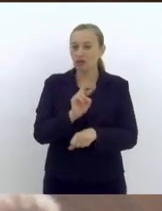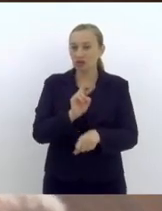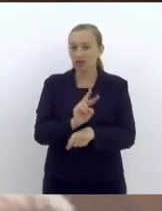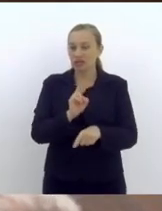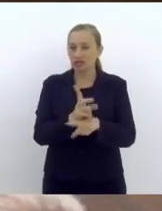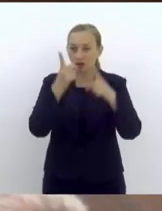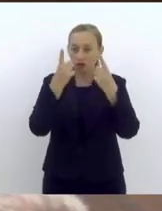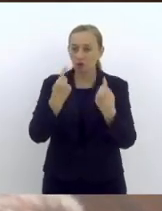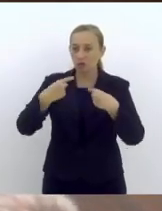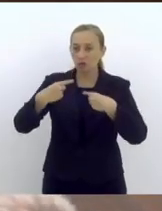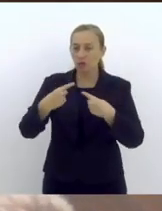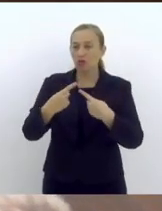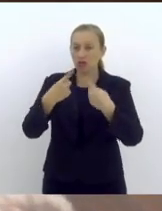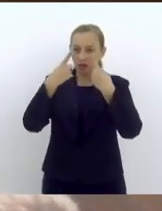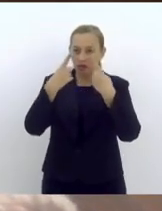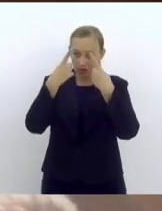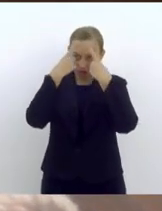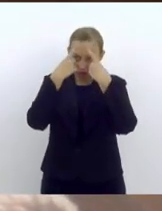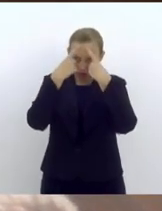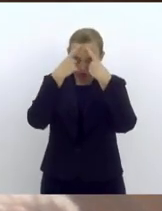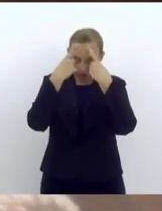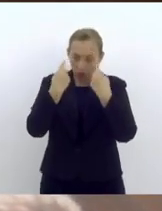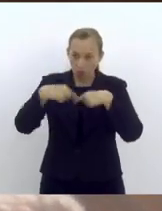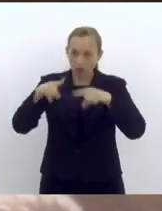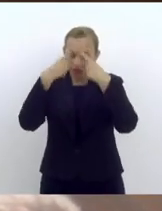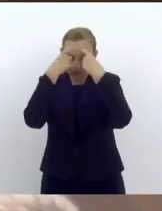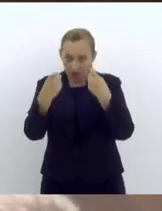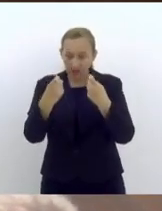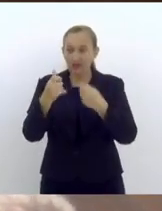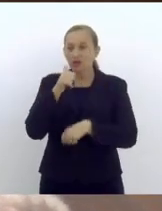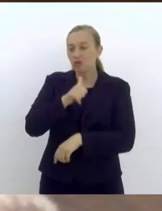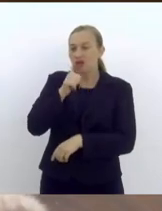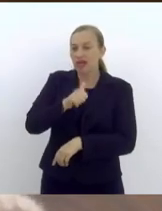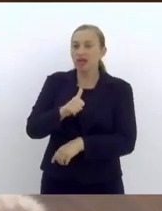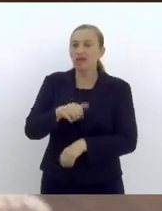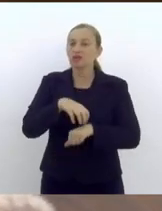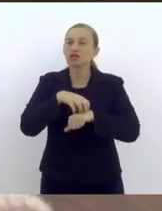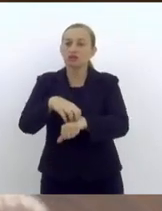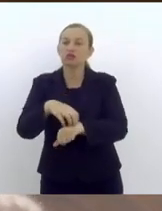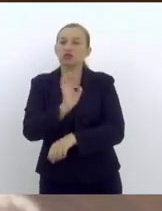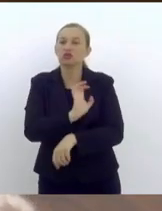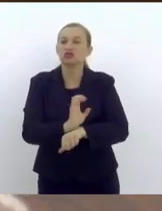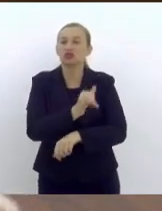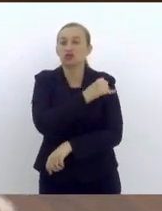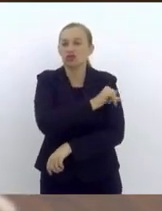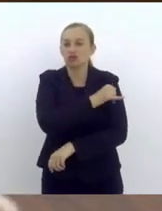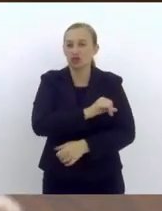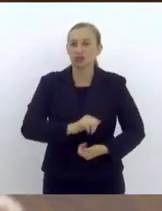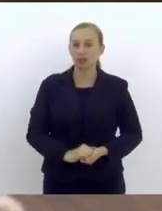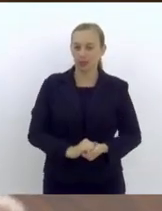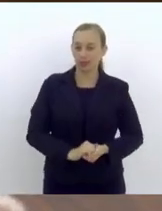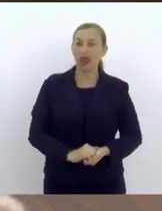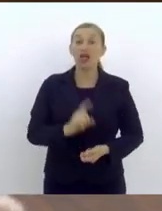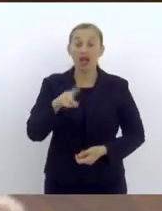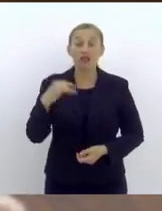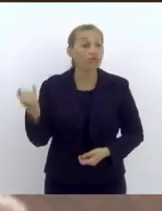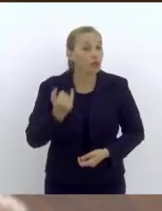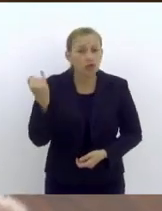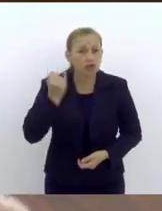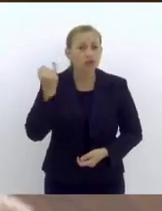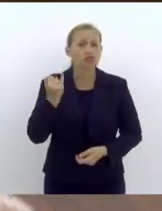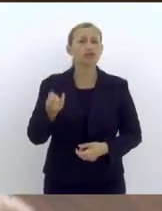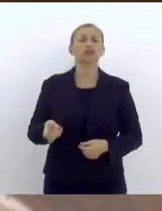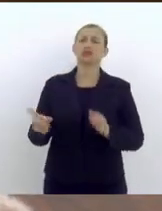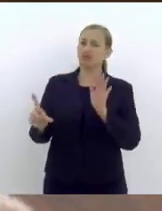nos Transportes remunerados privados individuais de passageiros no âmbito do Estado do Rio de Janeiro é importantíssimo